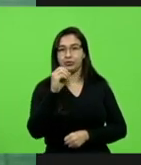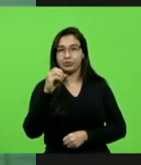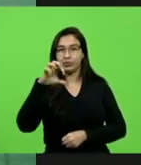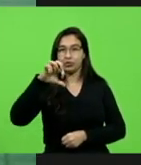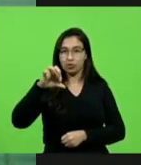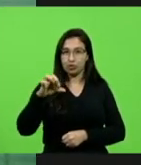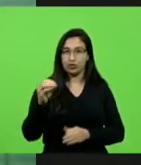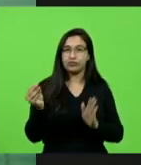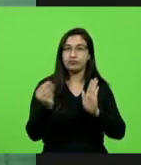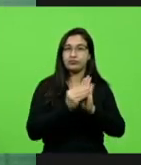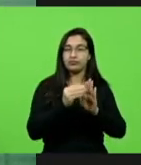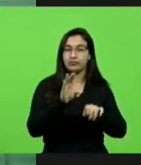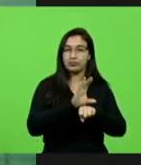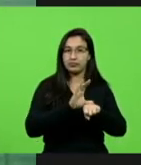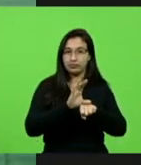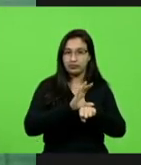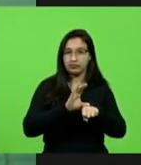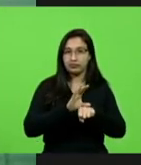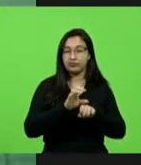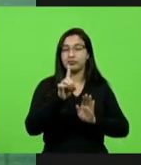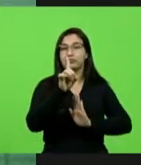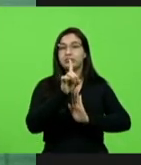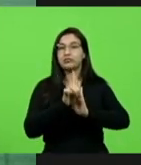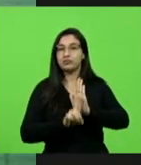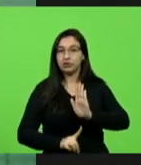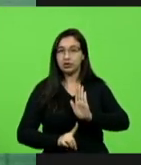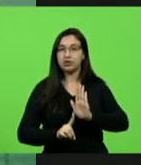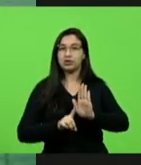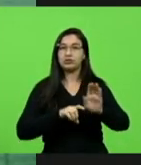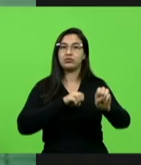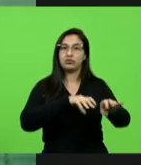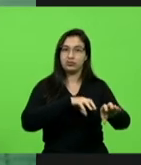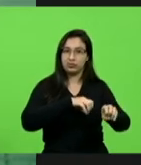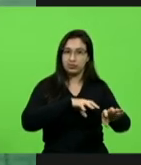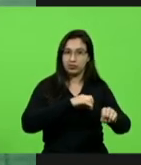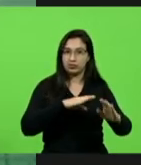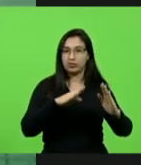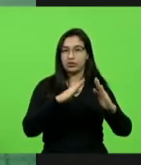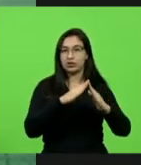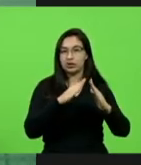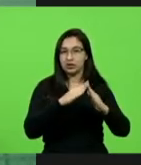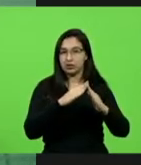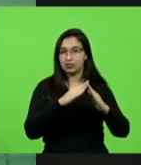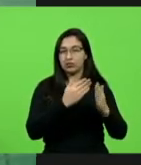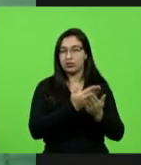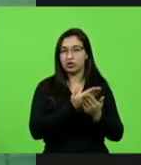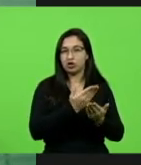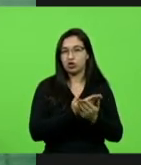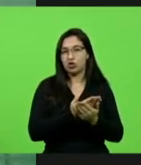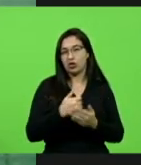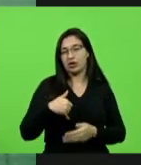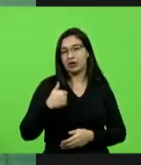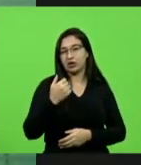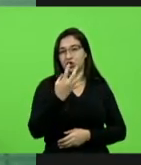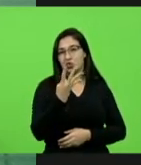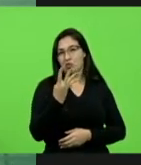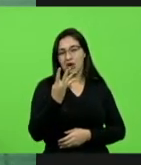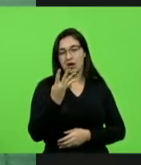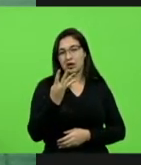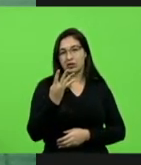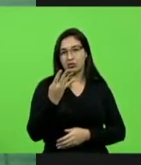o direito subjetivo à educação pré-escolar de 4 e 5 anos e do ensino médio 15 a